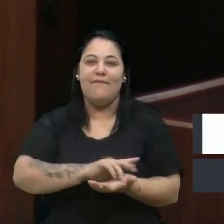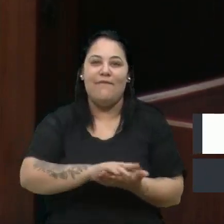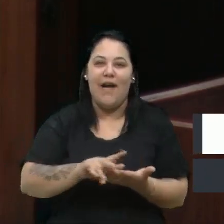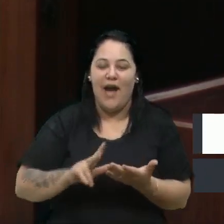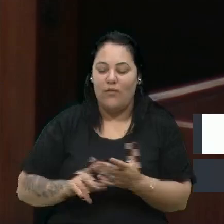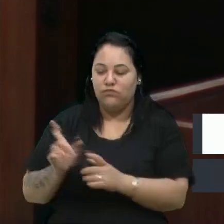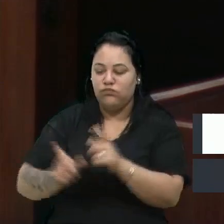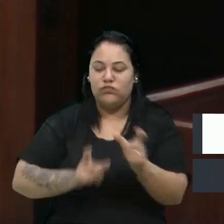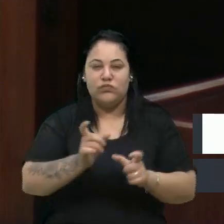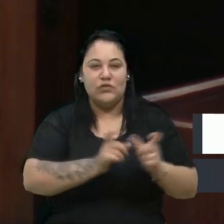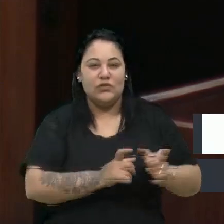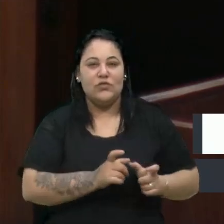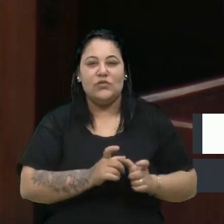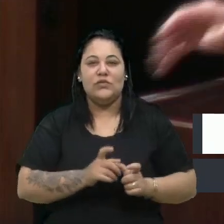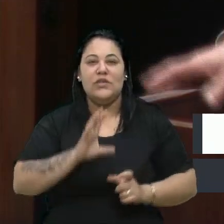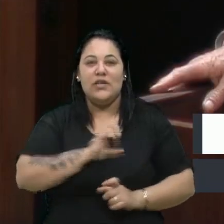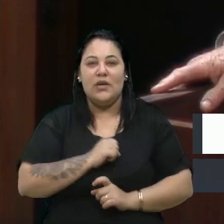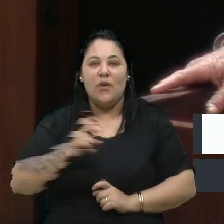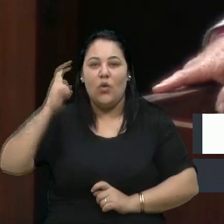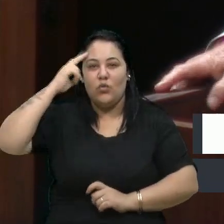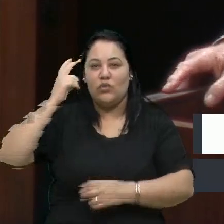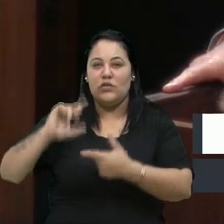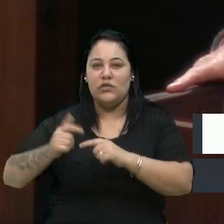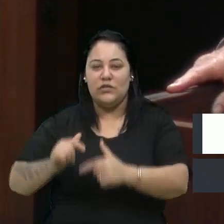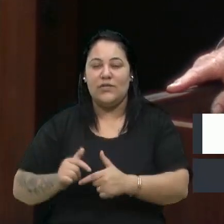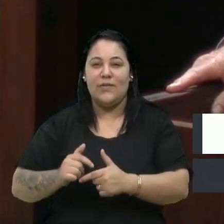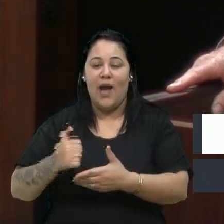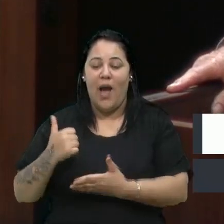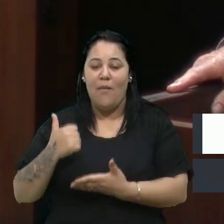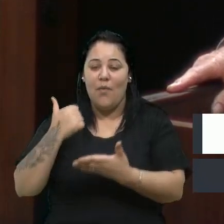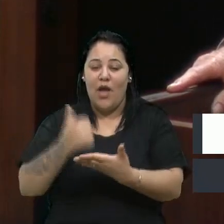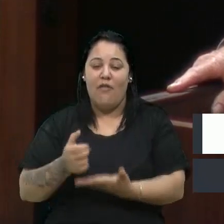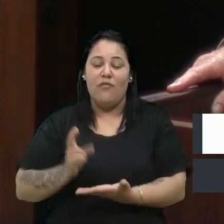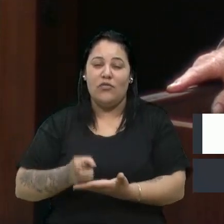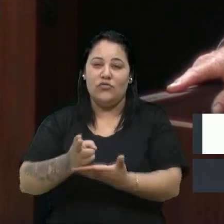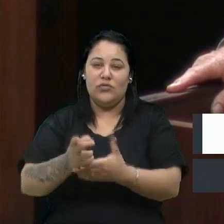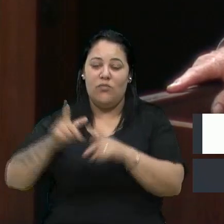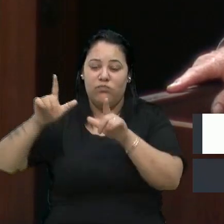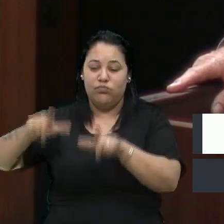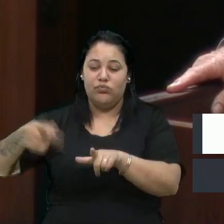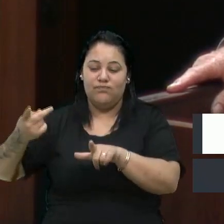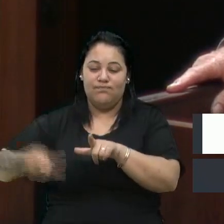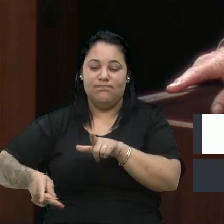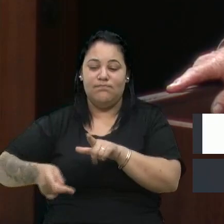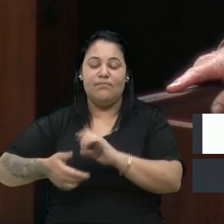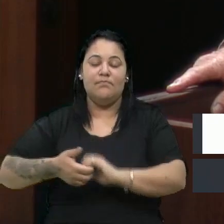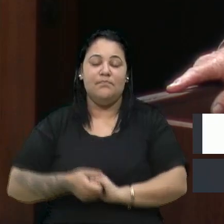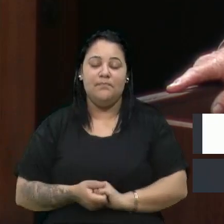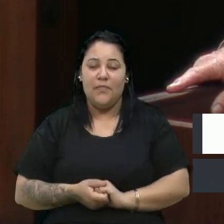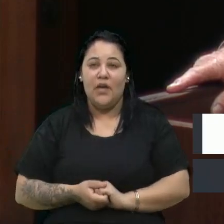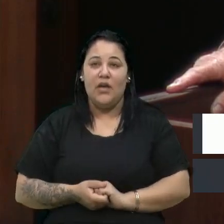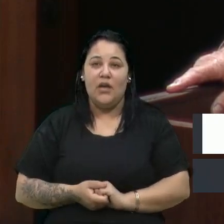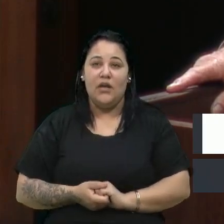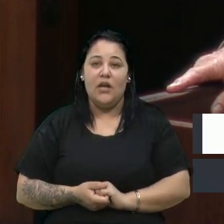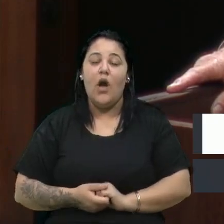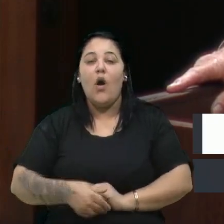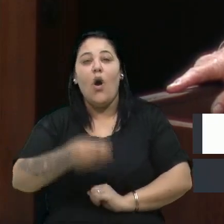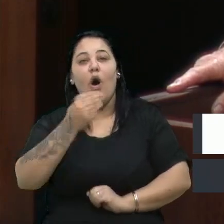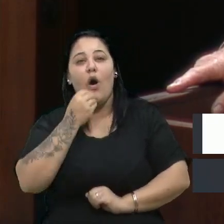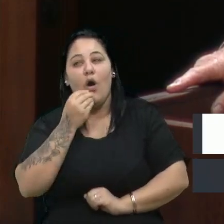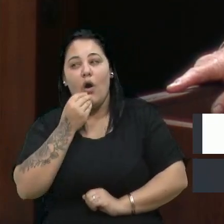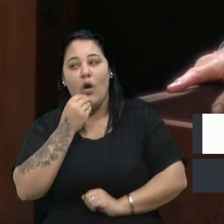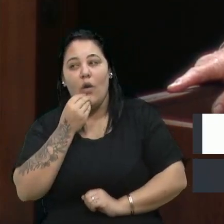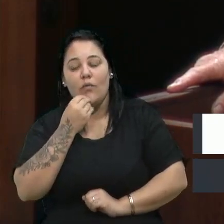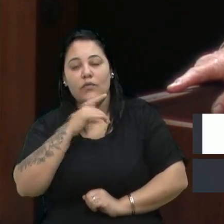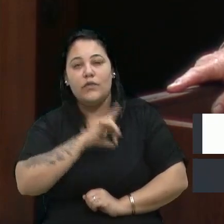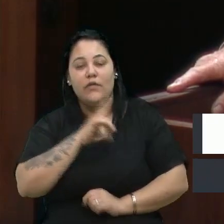defendiam a continuidade e a operação do CTG Rincão da Lealdade. É evidente que estava